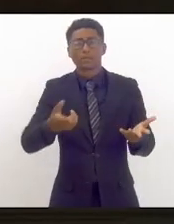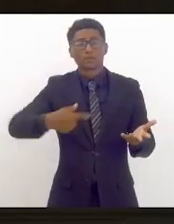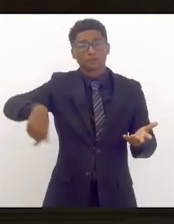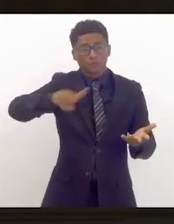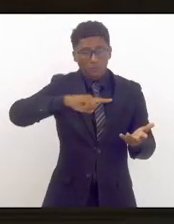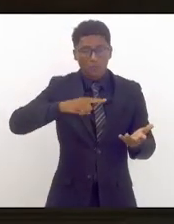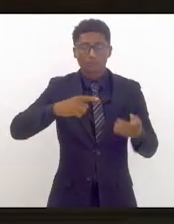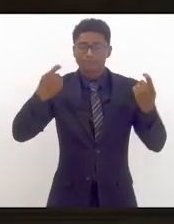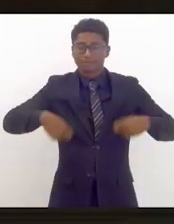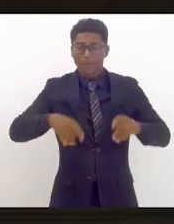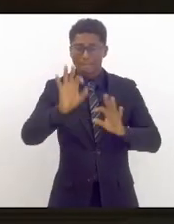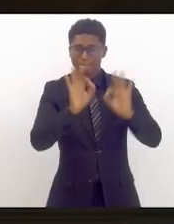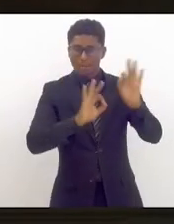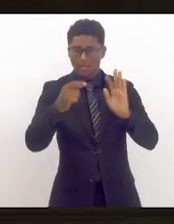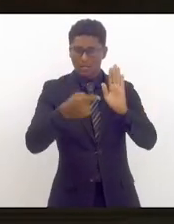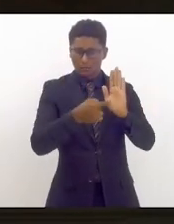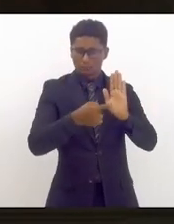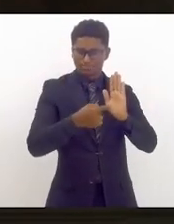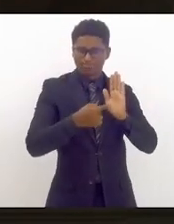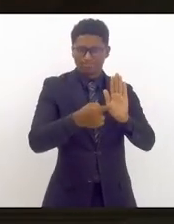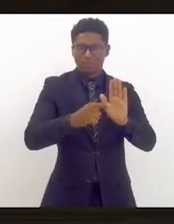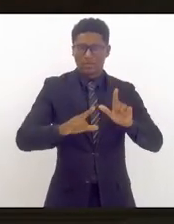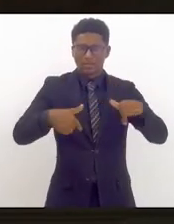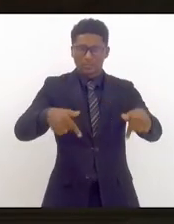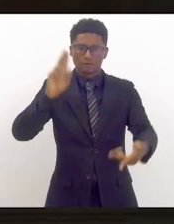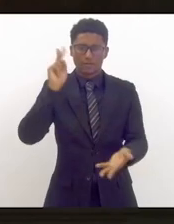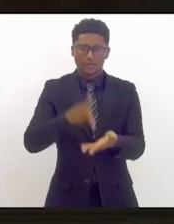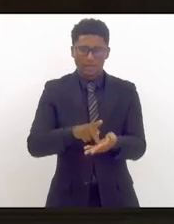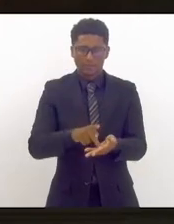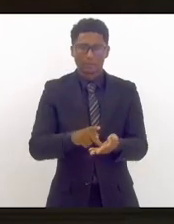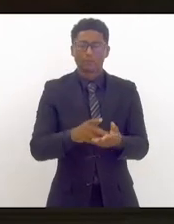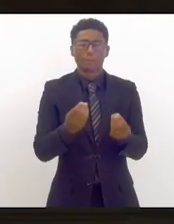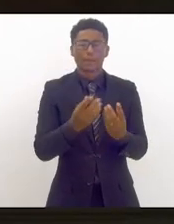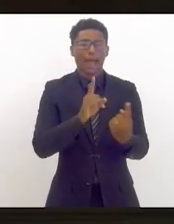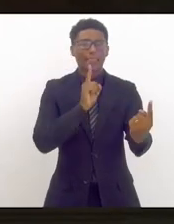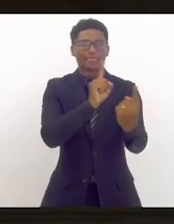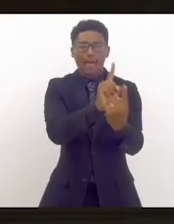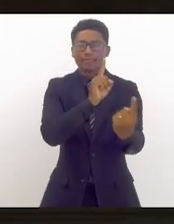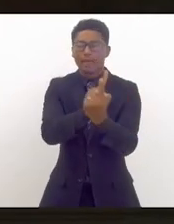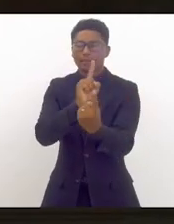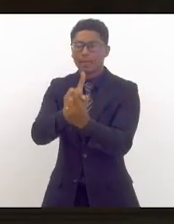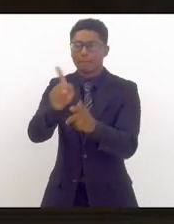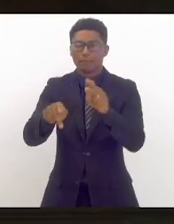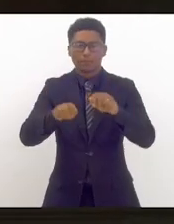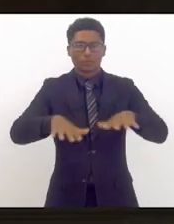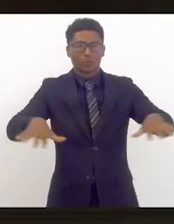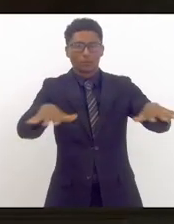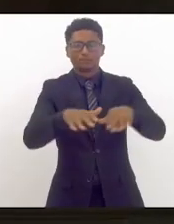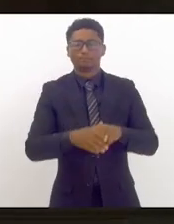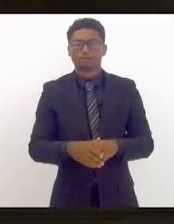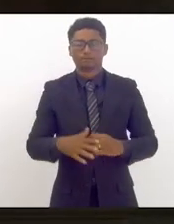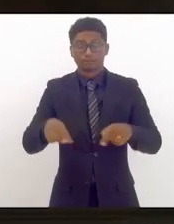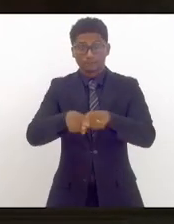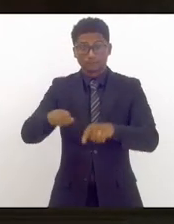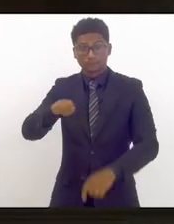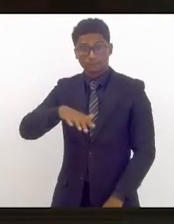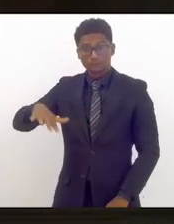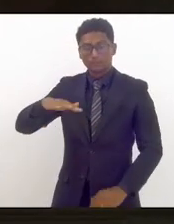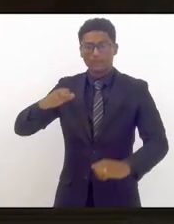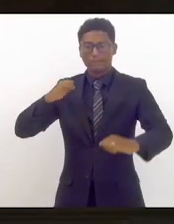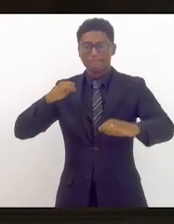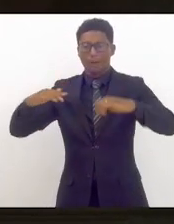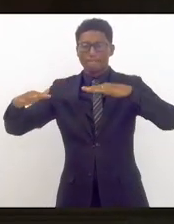melhorar consideravelmente o atendimento à nossa população. Na área da mobilidade, estamos trabalhando para